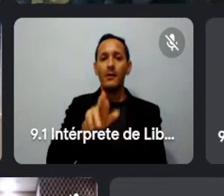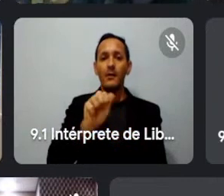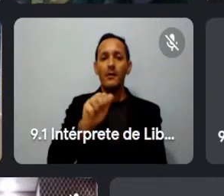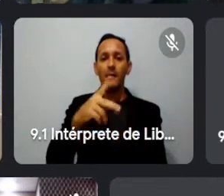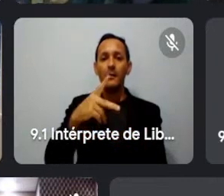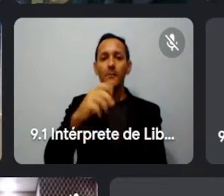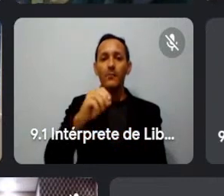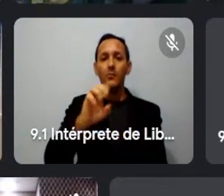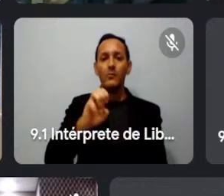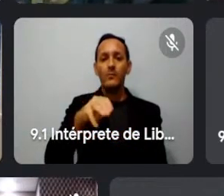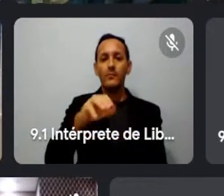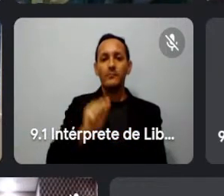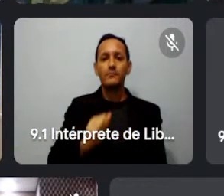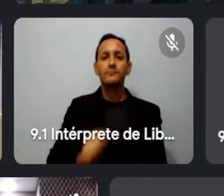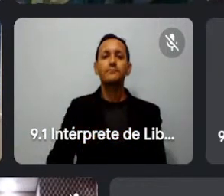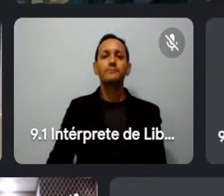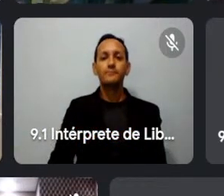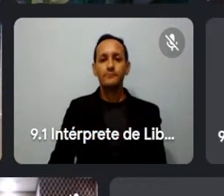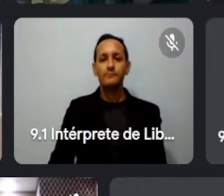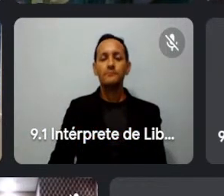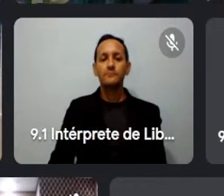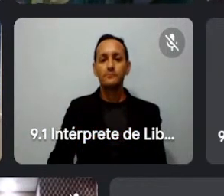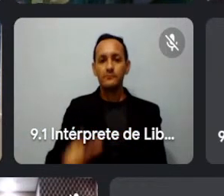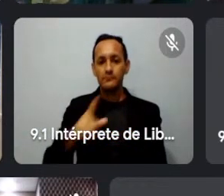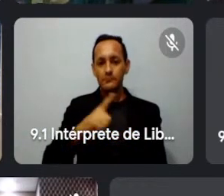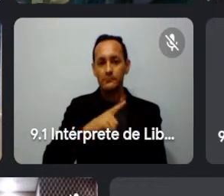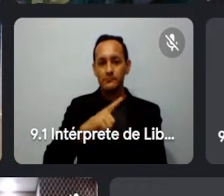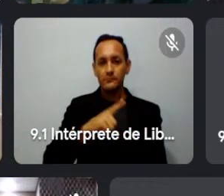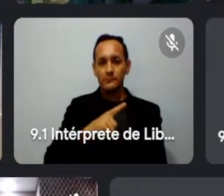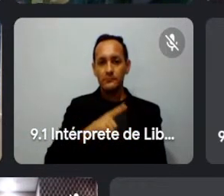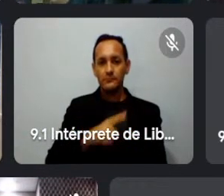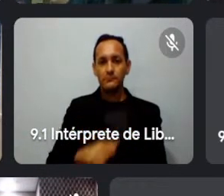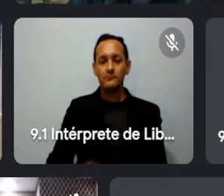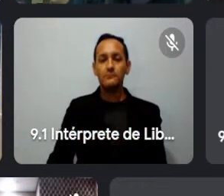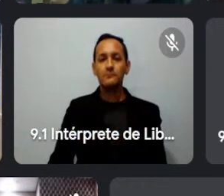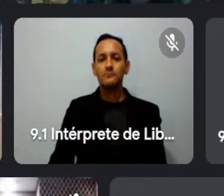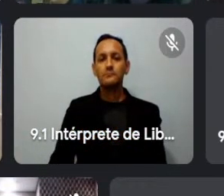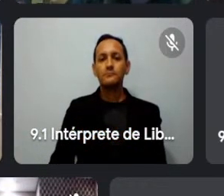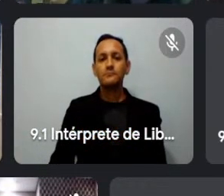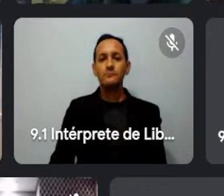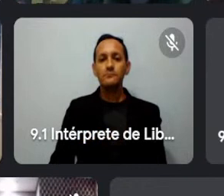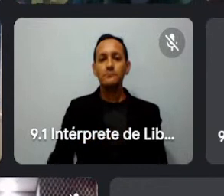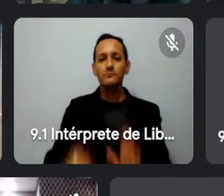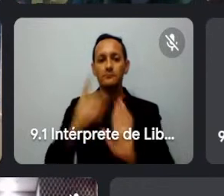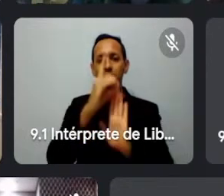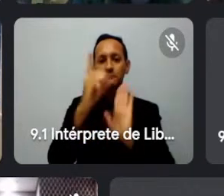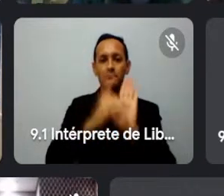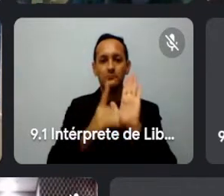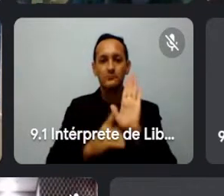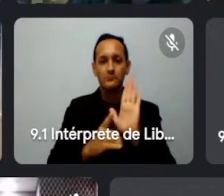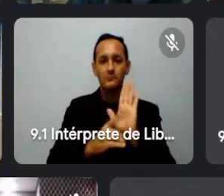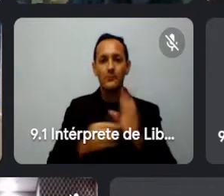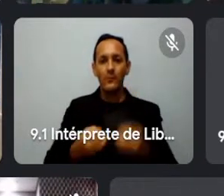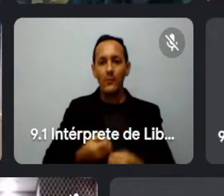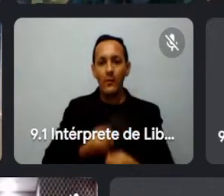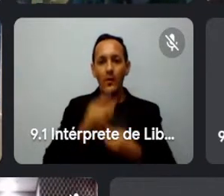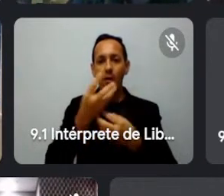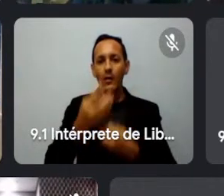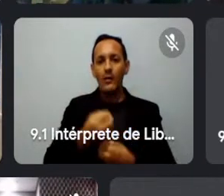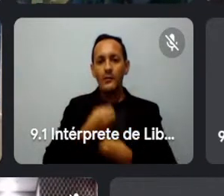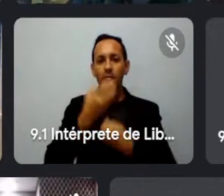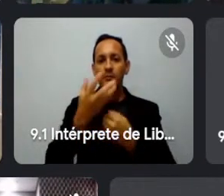o e através mesmo escritura por instrumento público quando é coração é